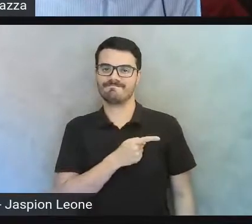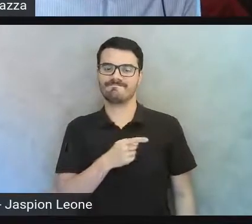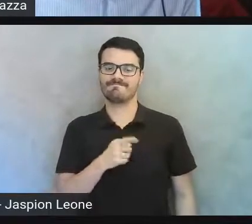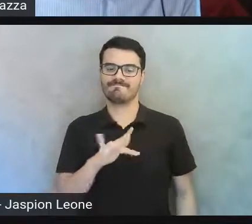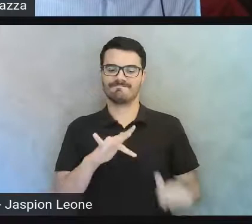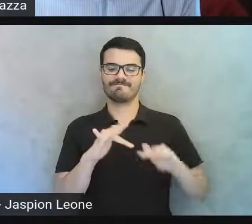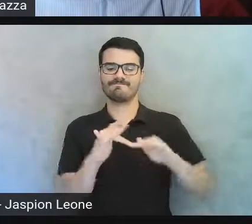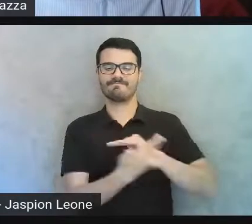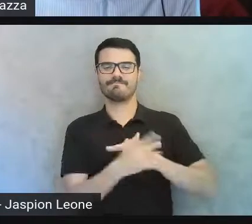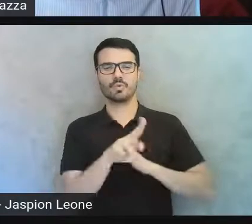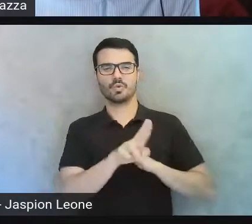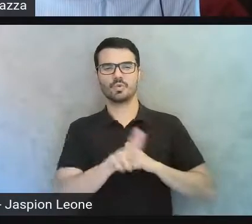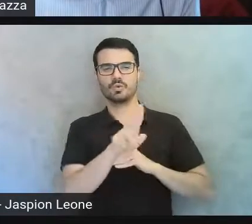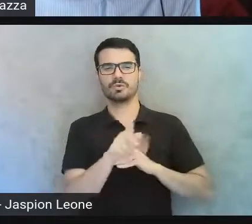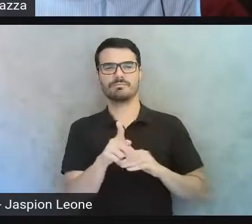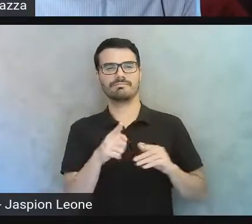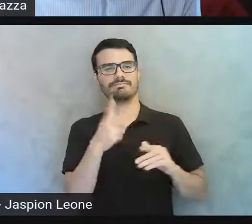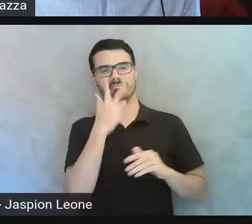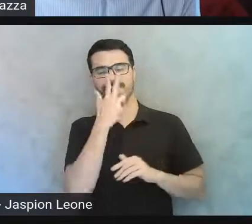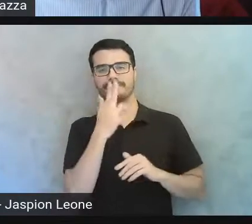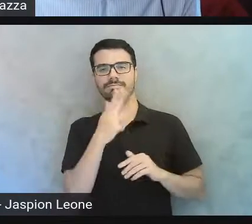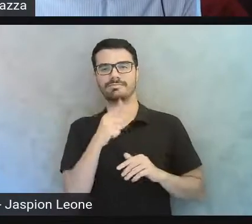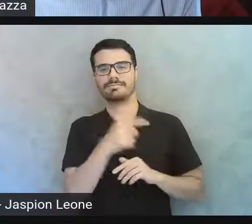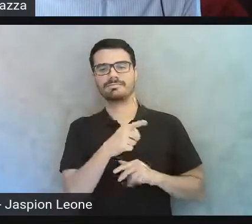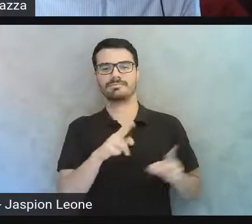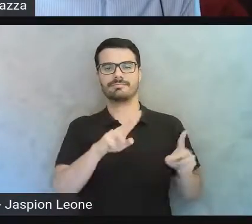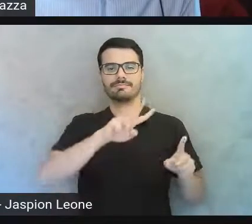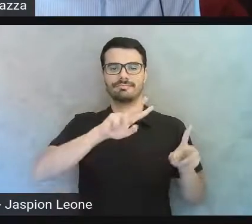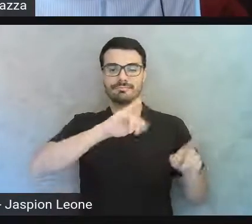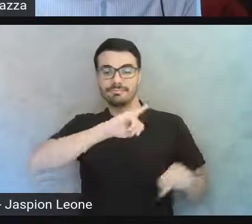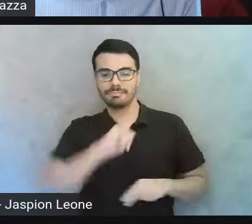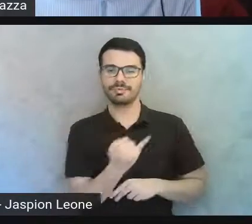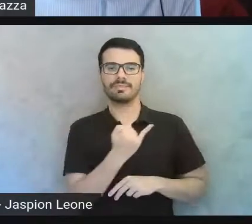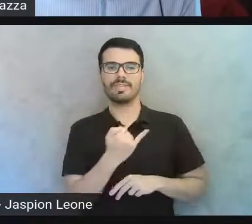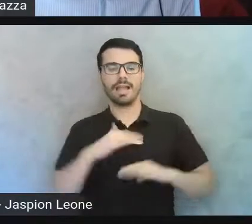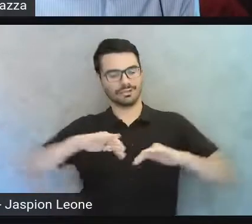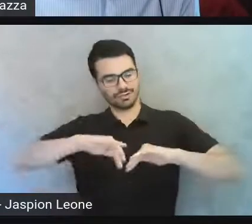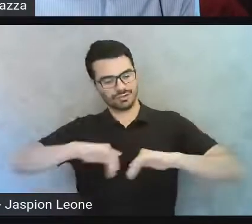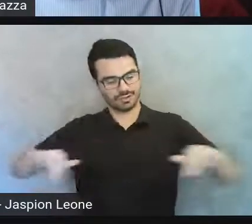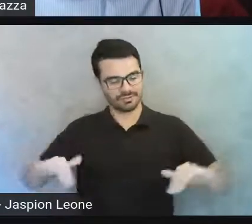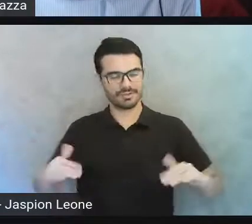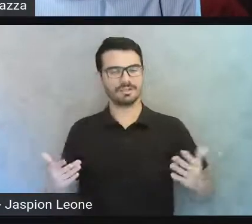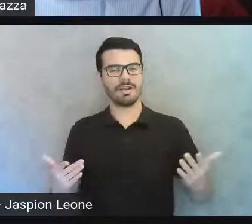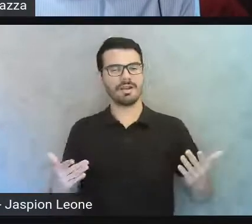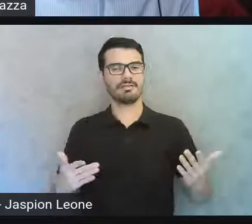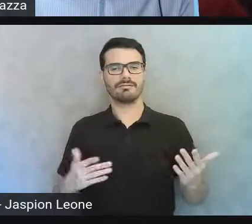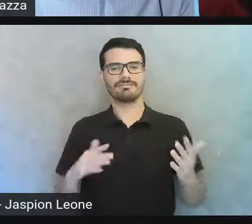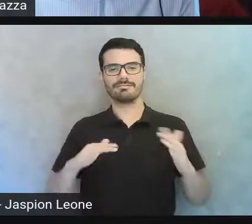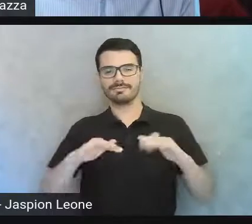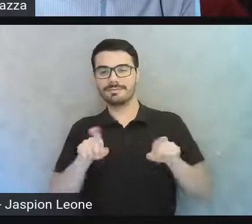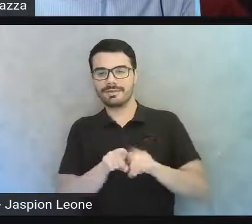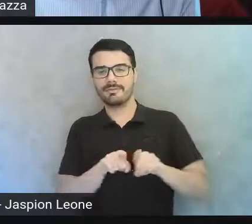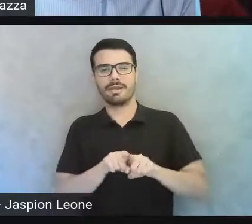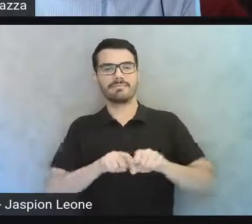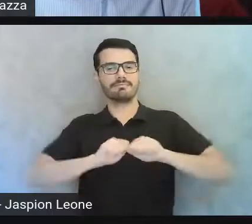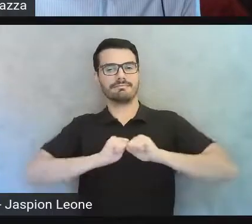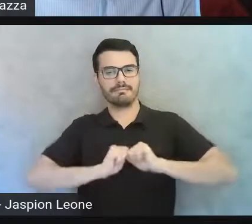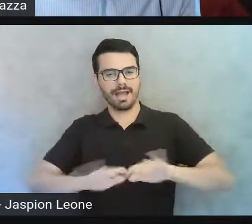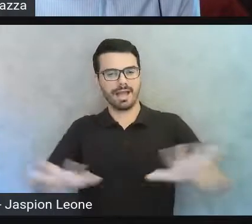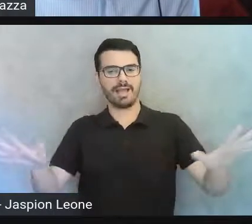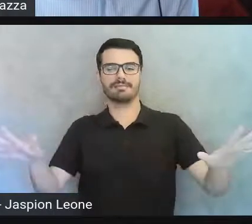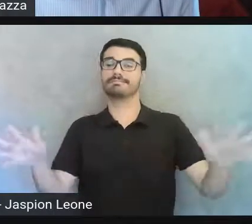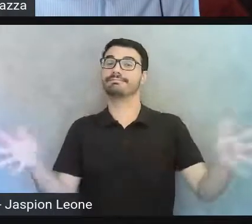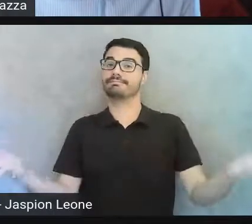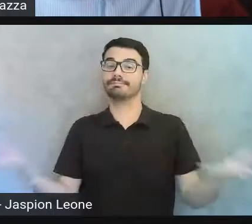se beneficiam dessa polarização e da proliferação dessas mensagens,